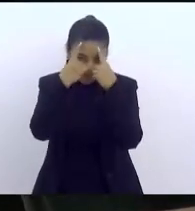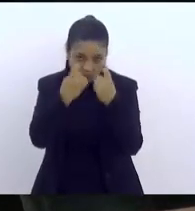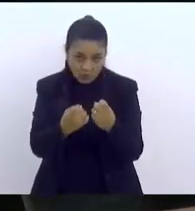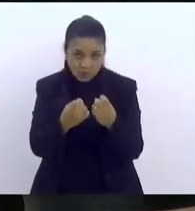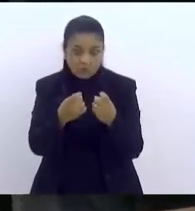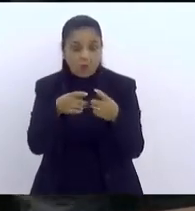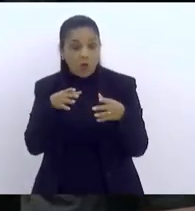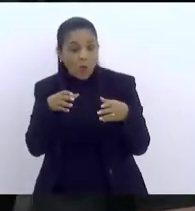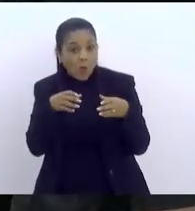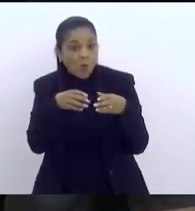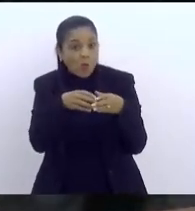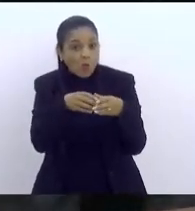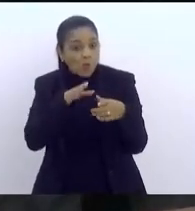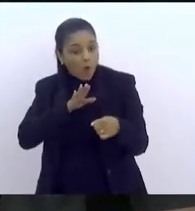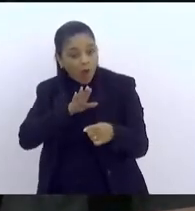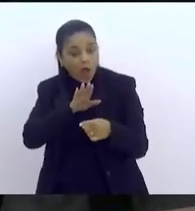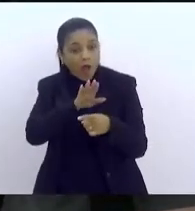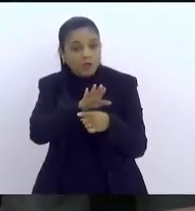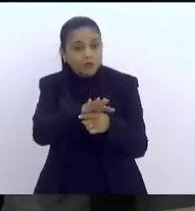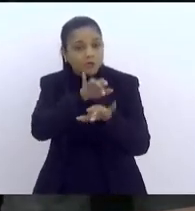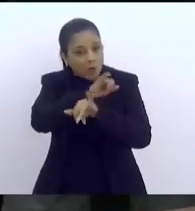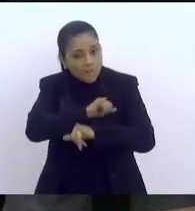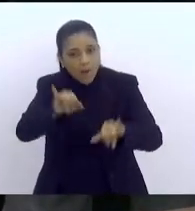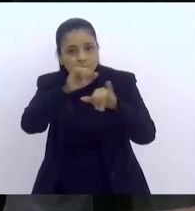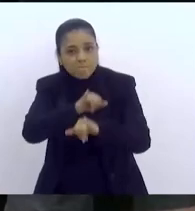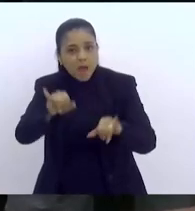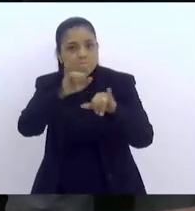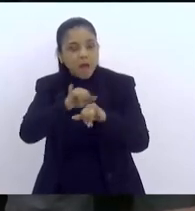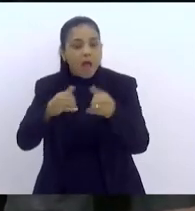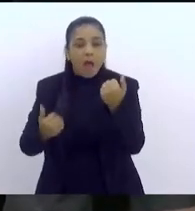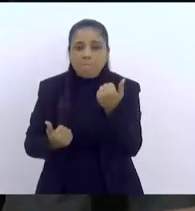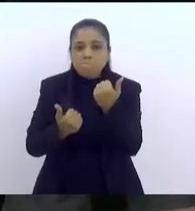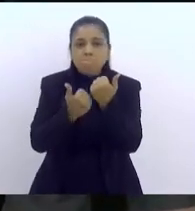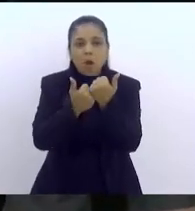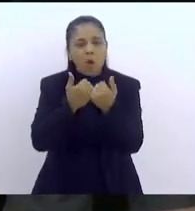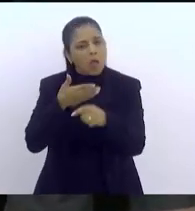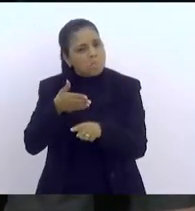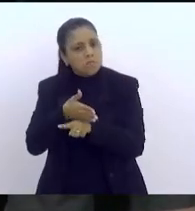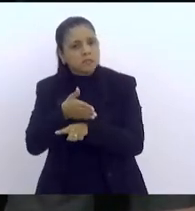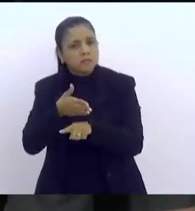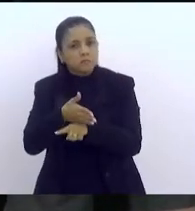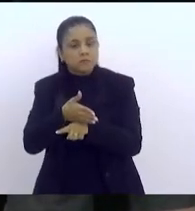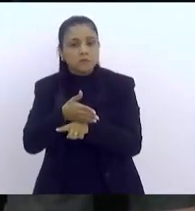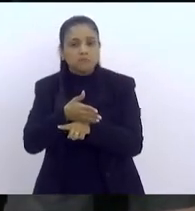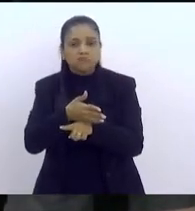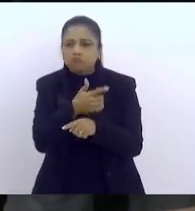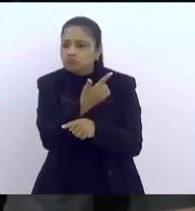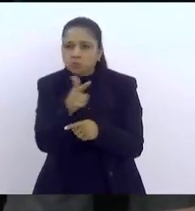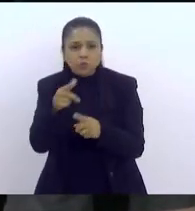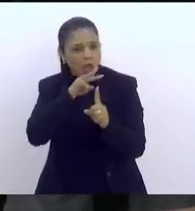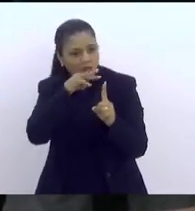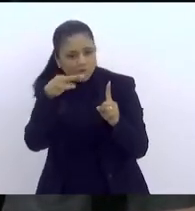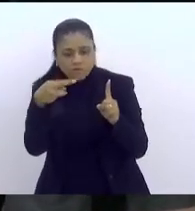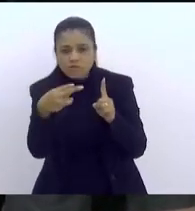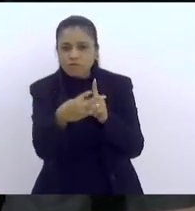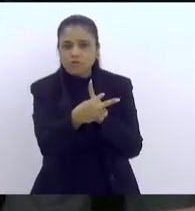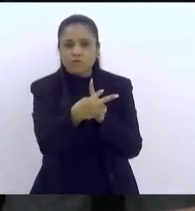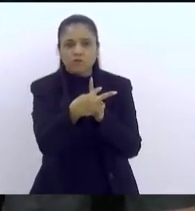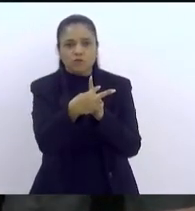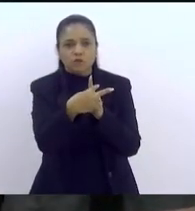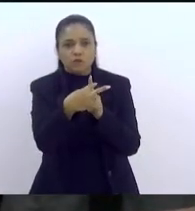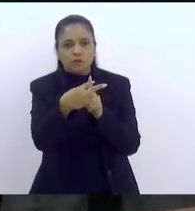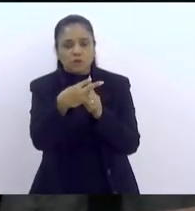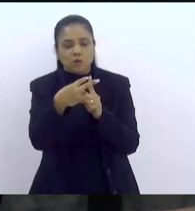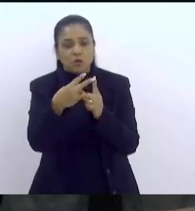o grupo ajuda, divulga, apoia, participa e não tem de forma alguma uma visão discricionária